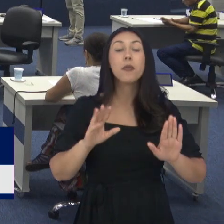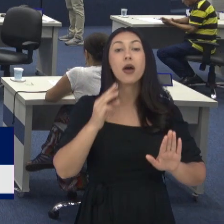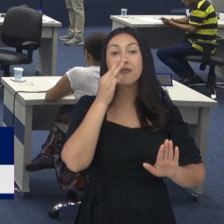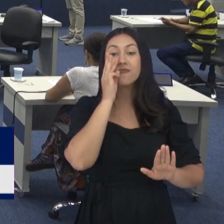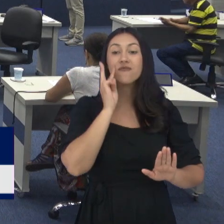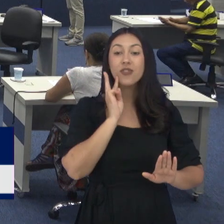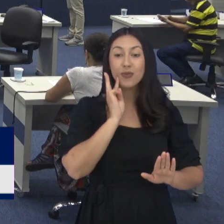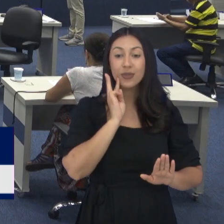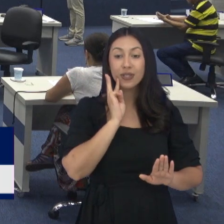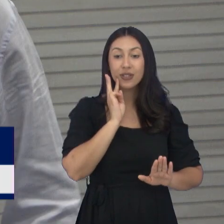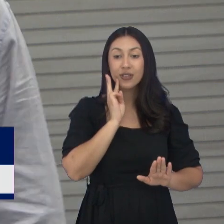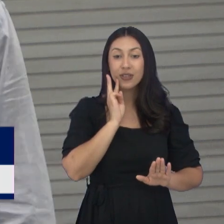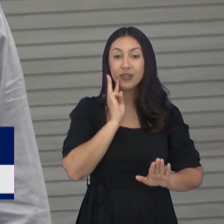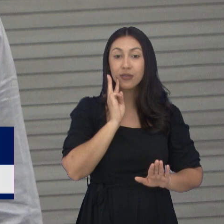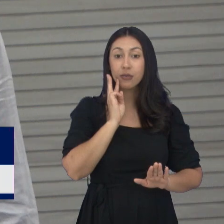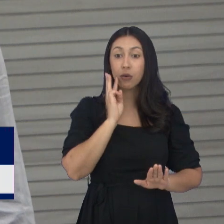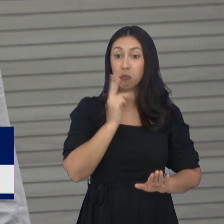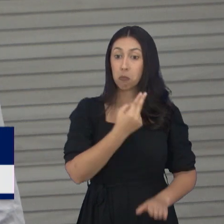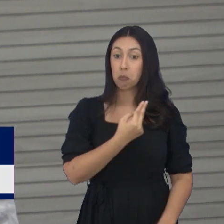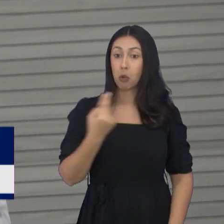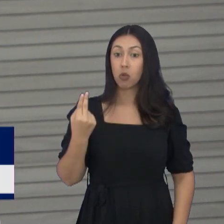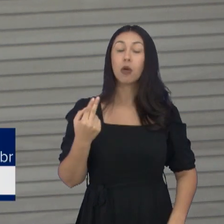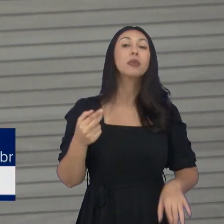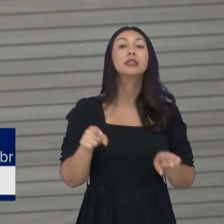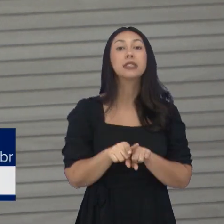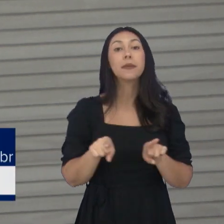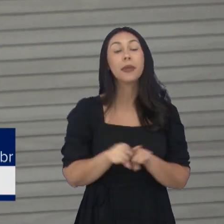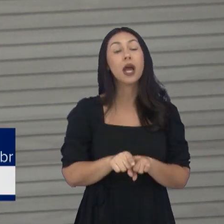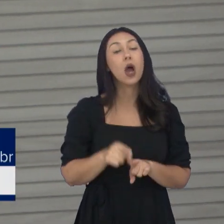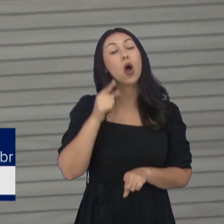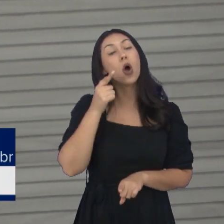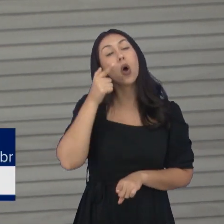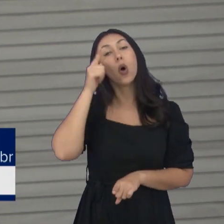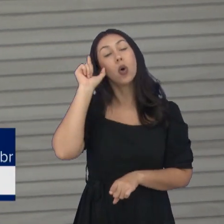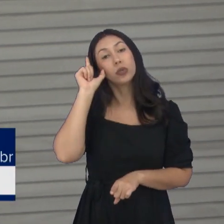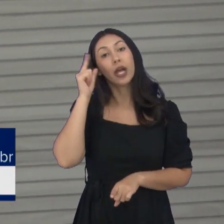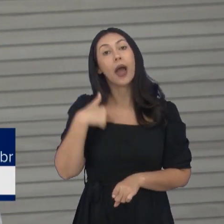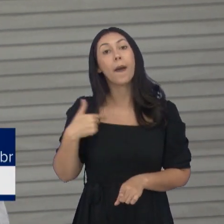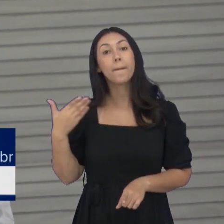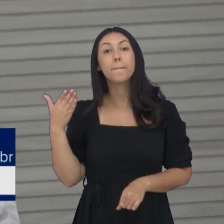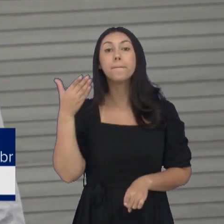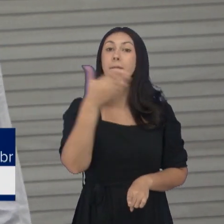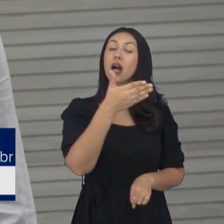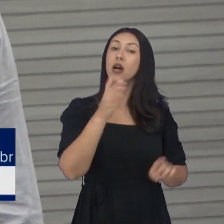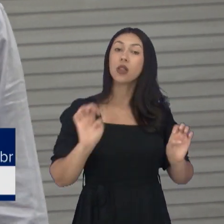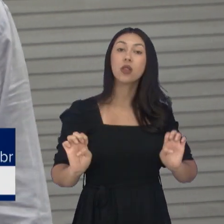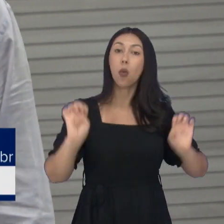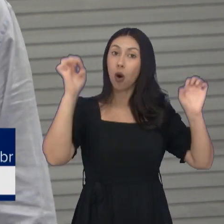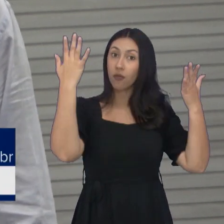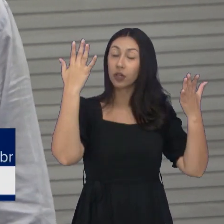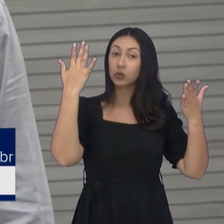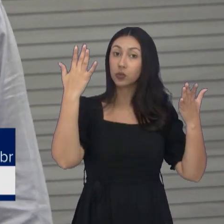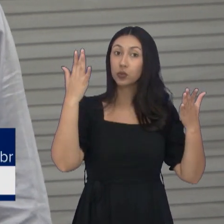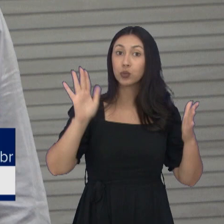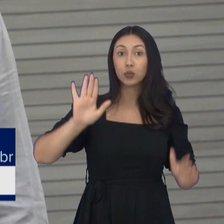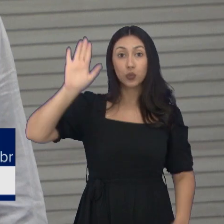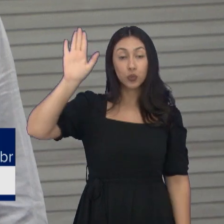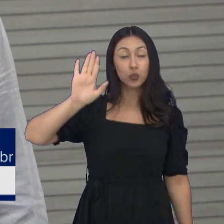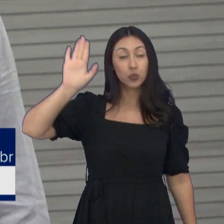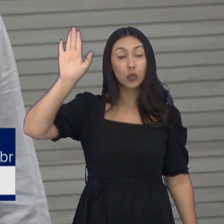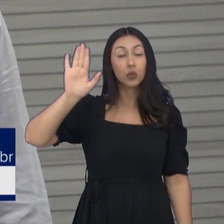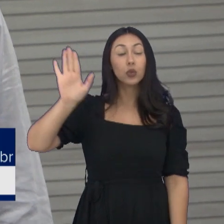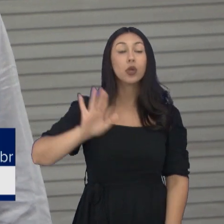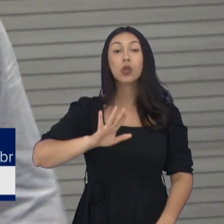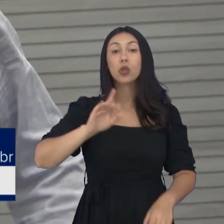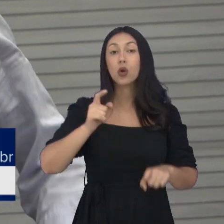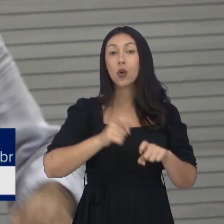né, no citou. Ontem também estive no evento do lançamento da pré-candidatura do Dr. Elton, né? Muito